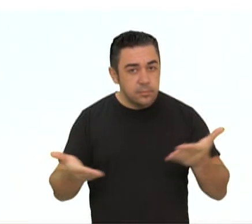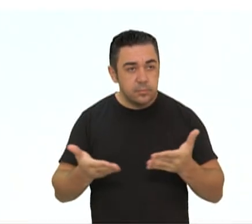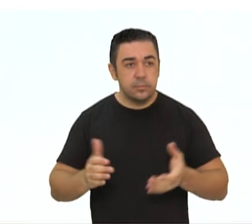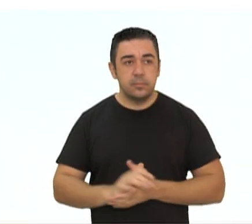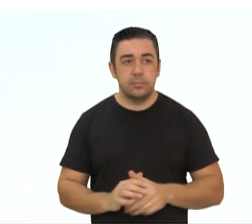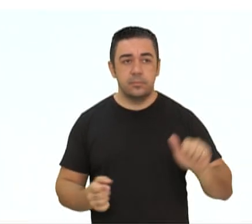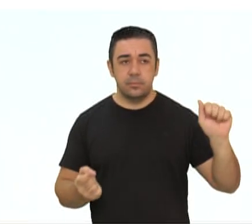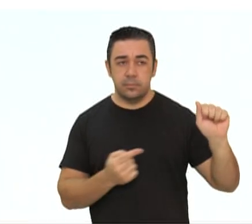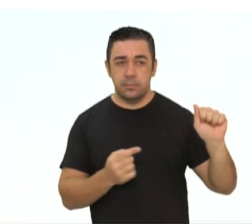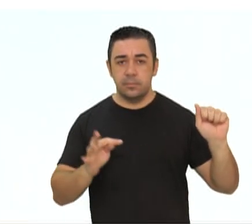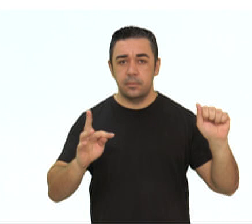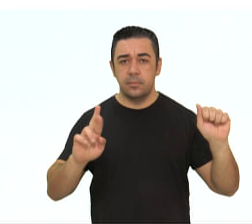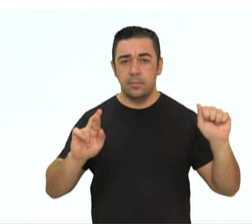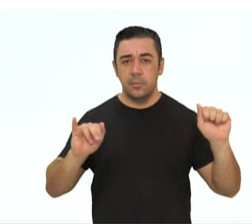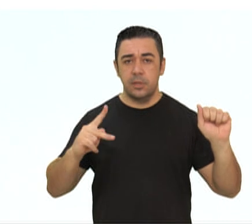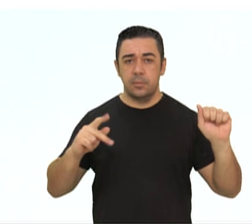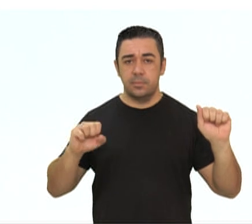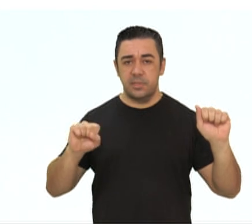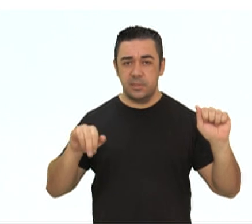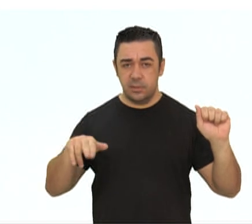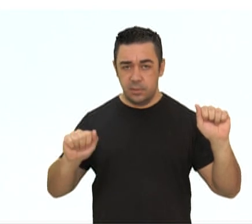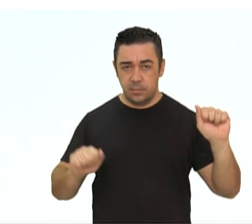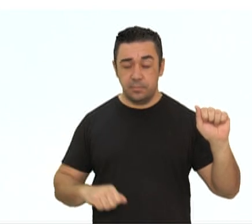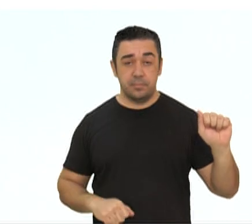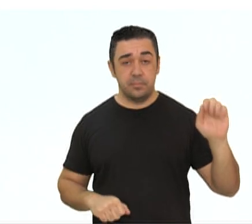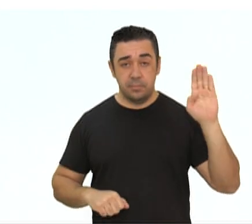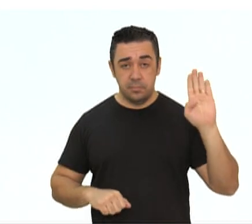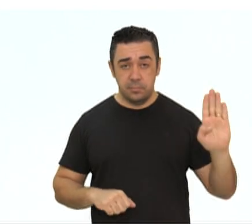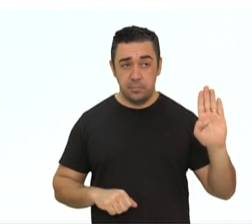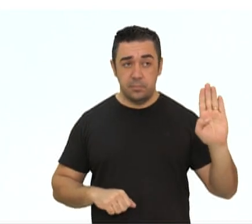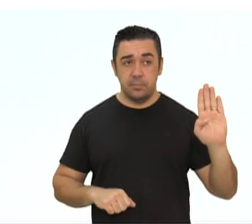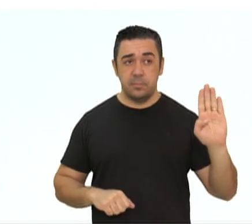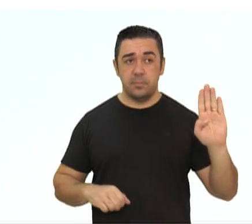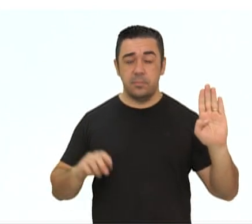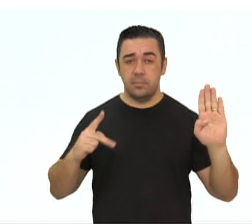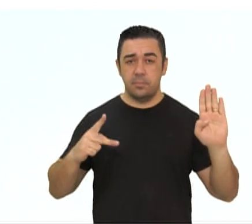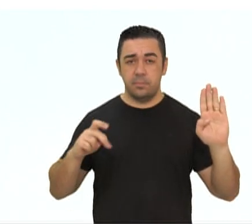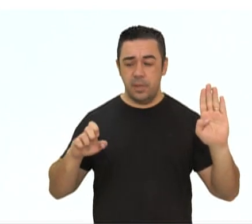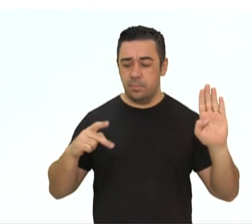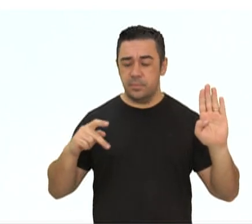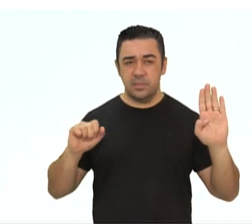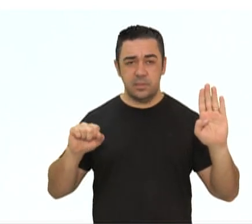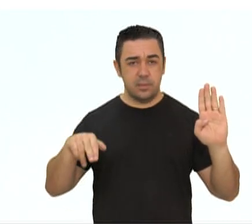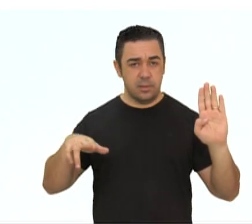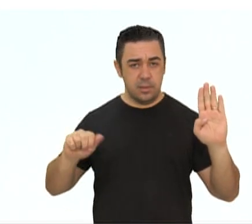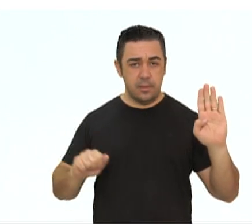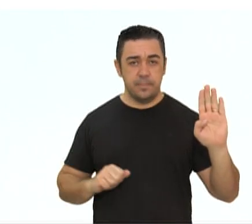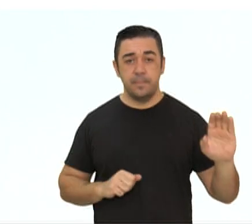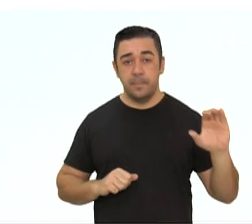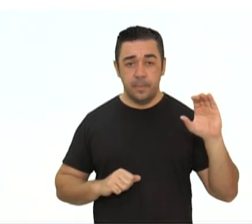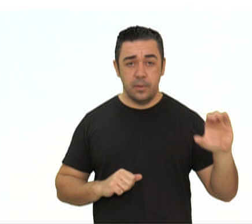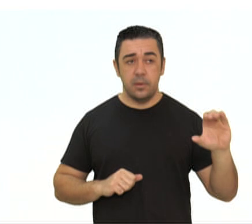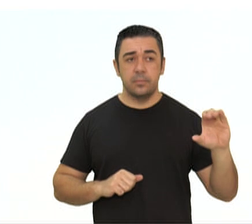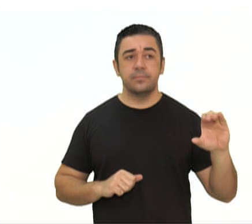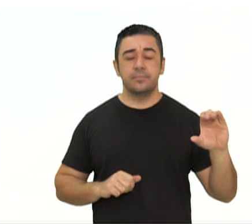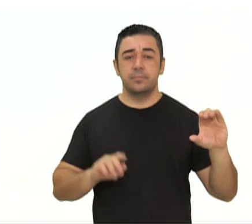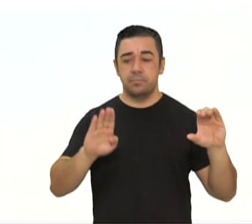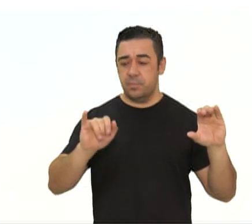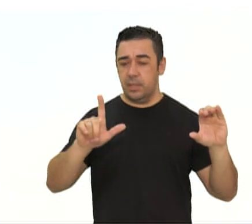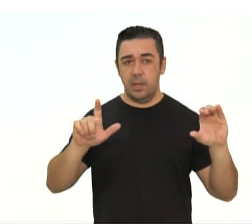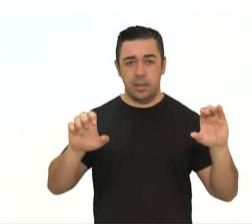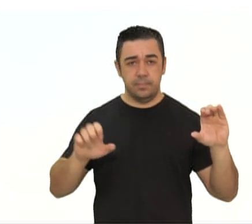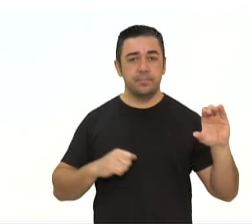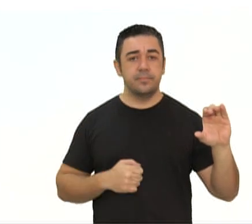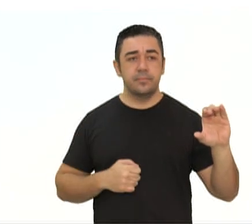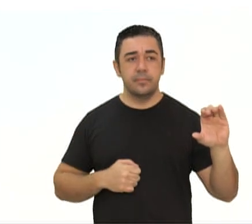isso. Seria, na opção A, tripsina, na opção B, pepsina, na opção C, a bile